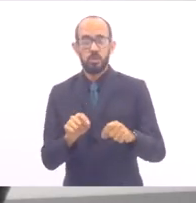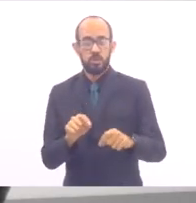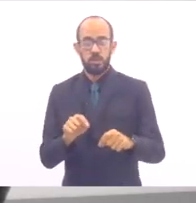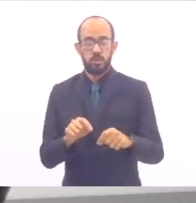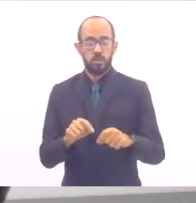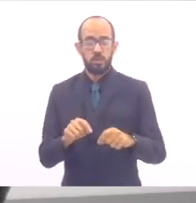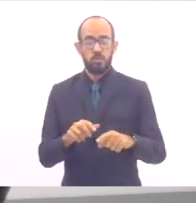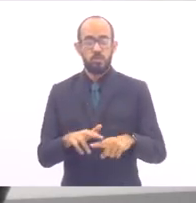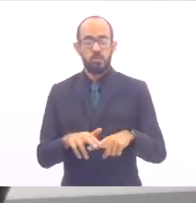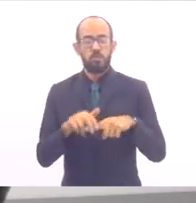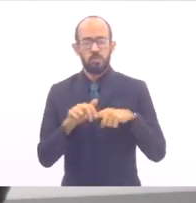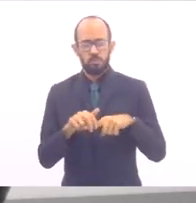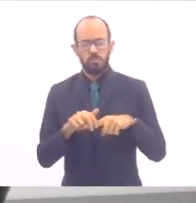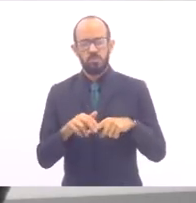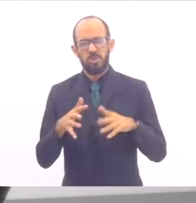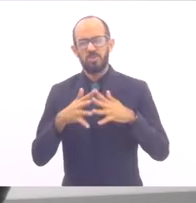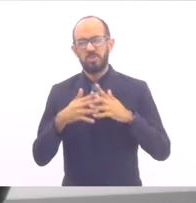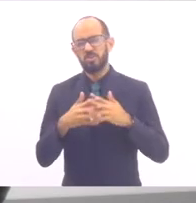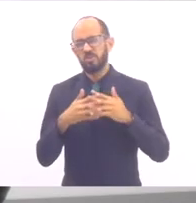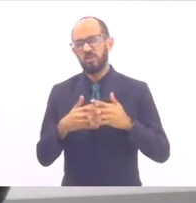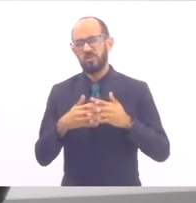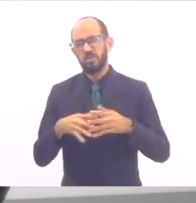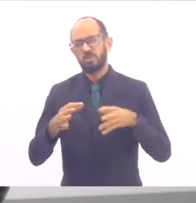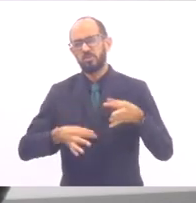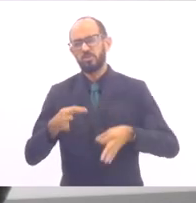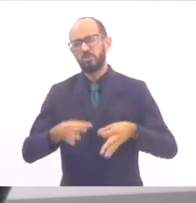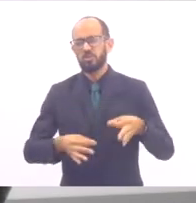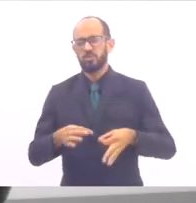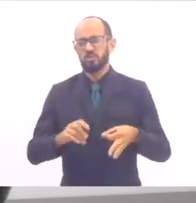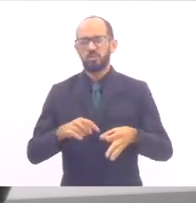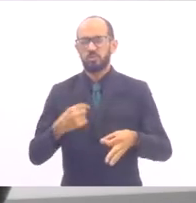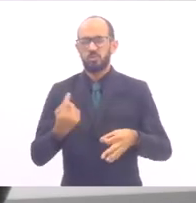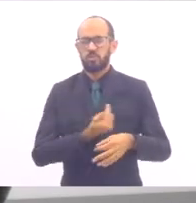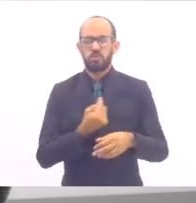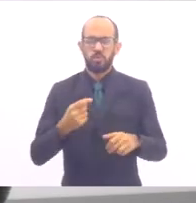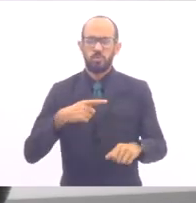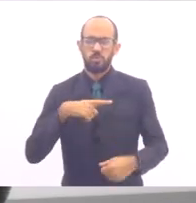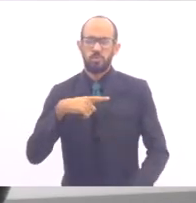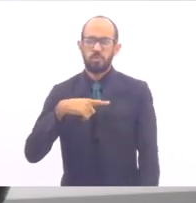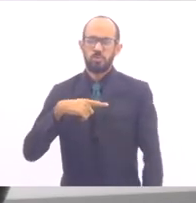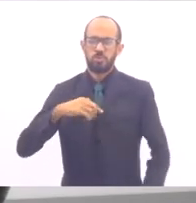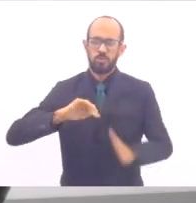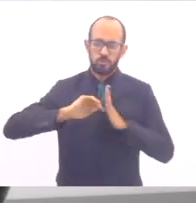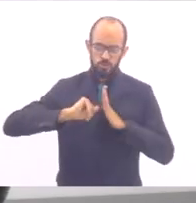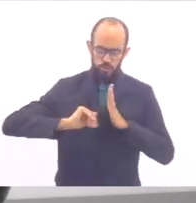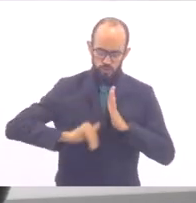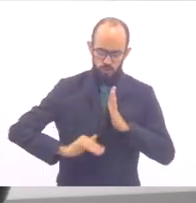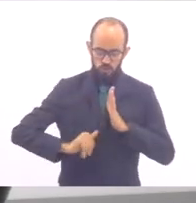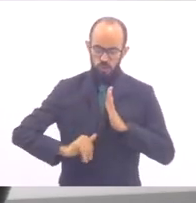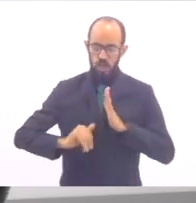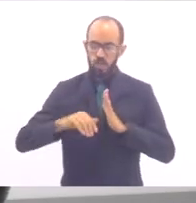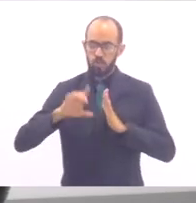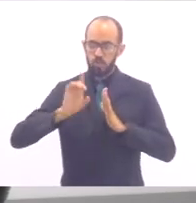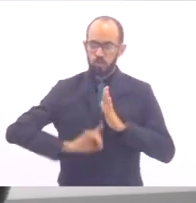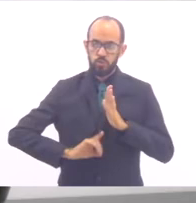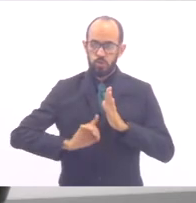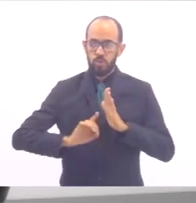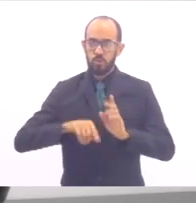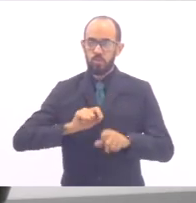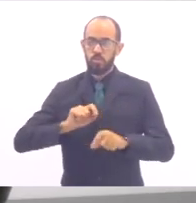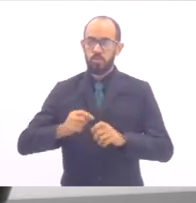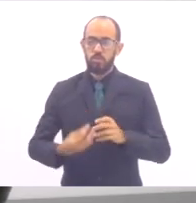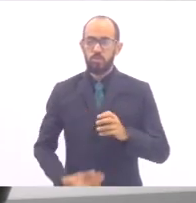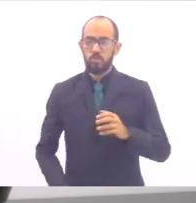diante desses conflitos jurídicos, nos foi, na verdade, retirado o direito de manter